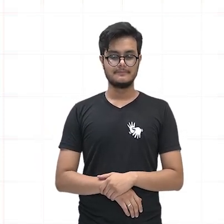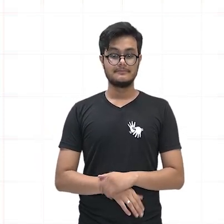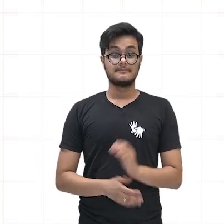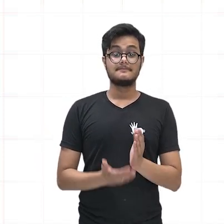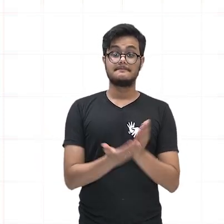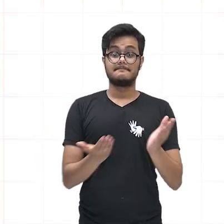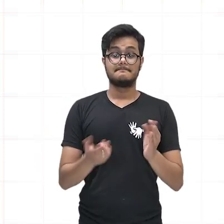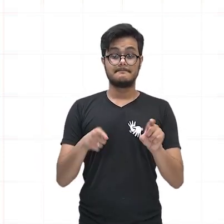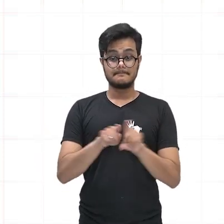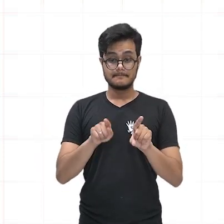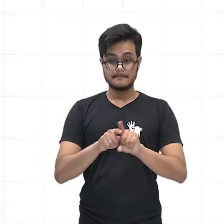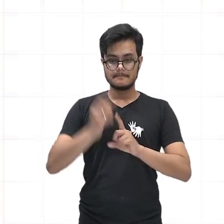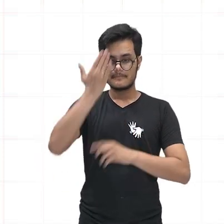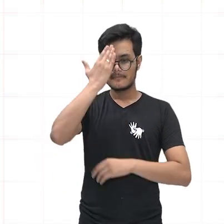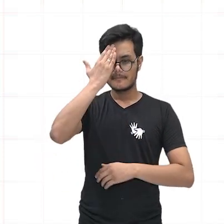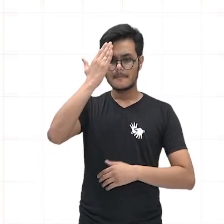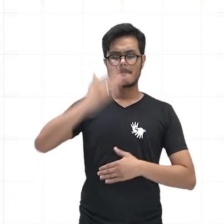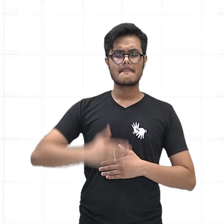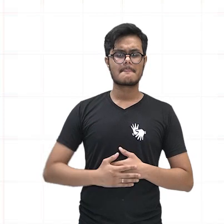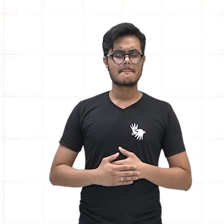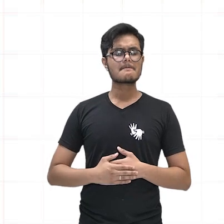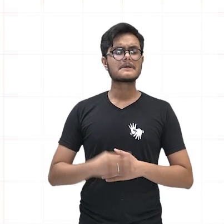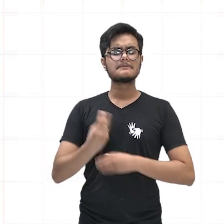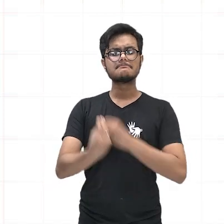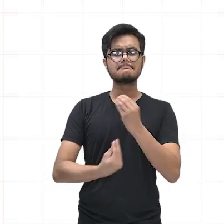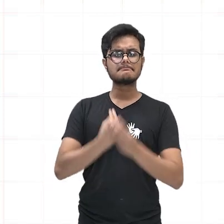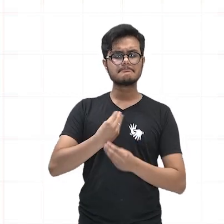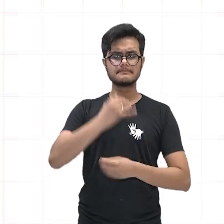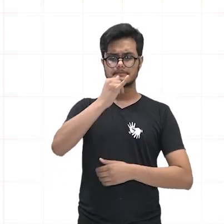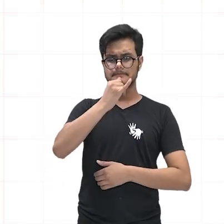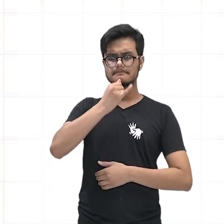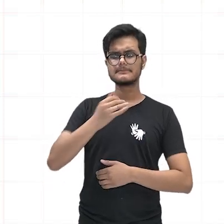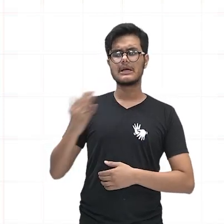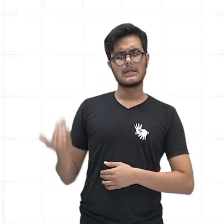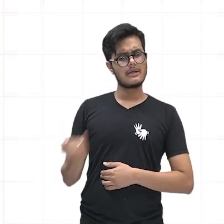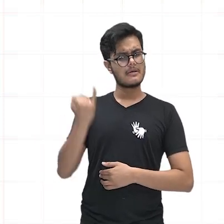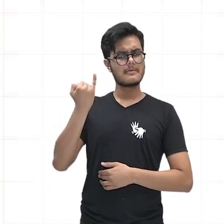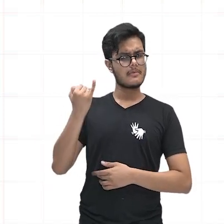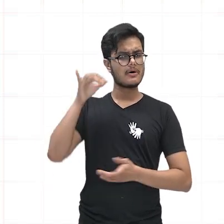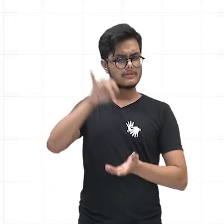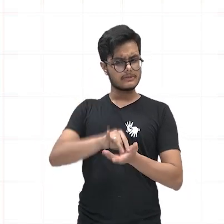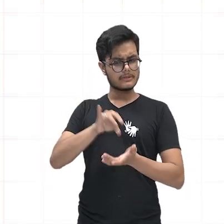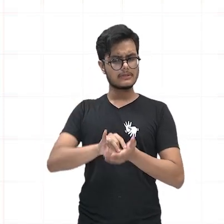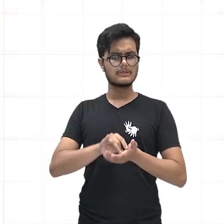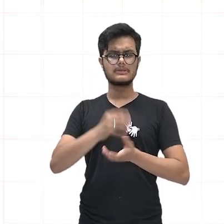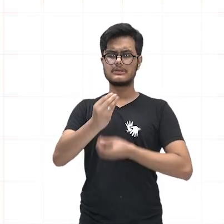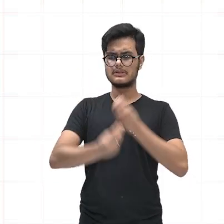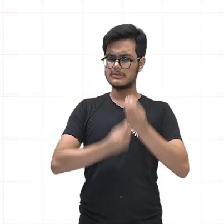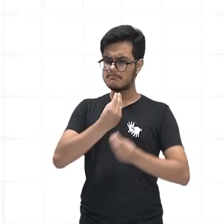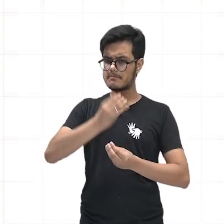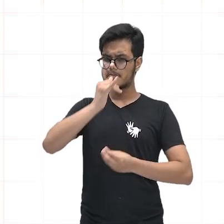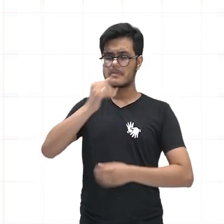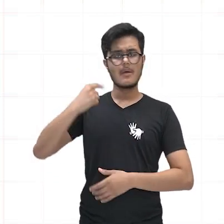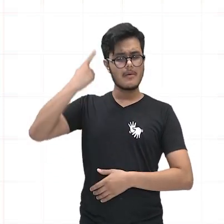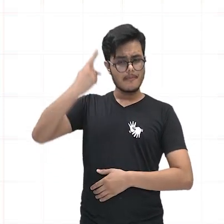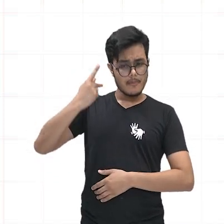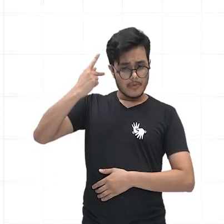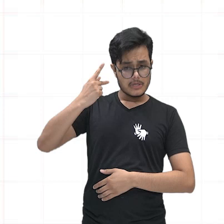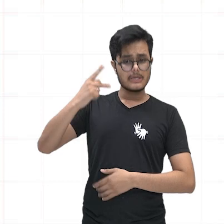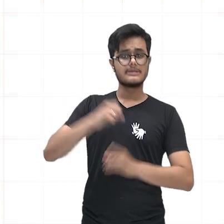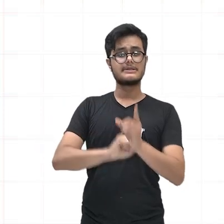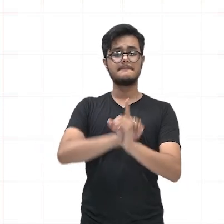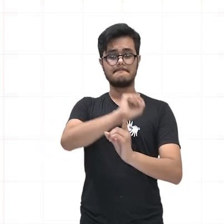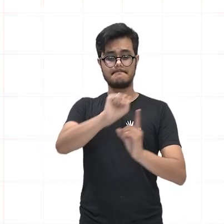interação entre romanos e os etruscos desempenhou um papel crucial na formação da estrutura política